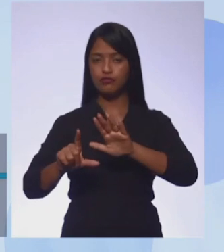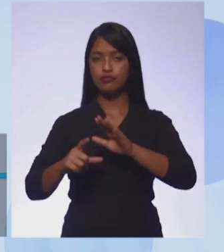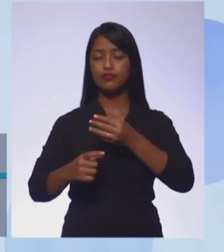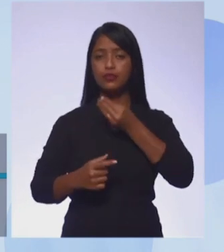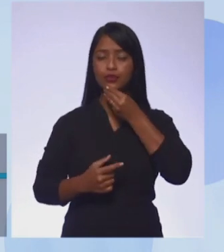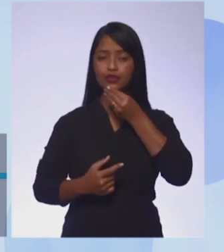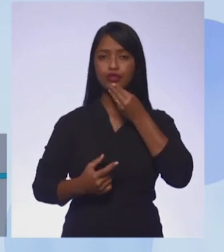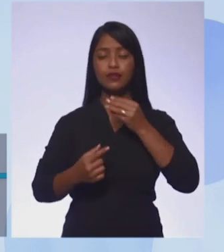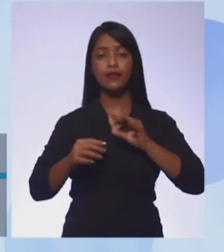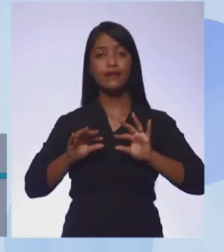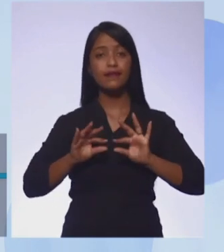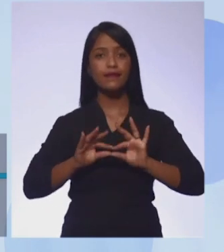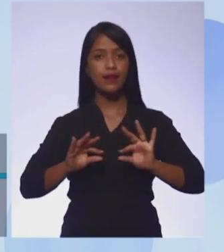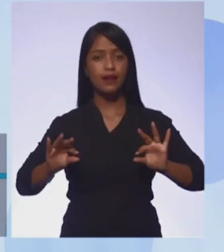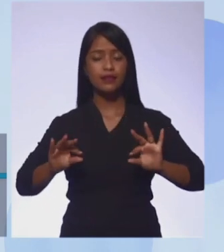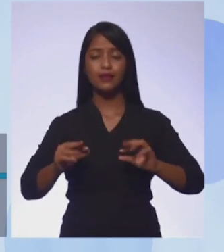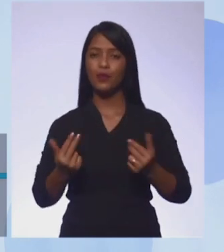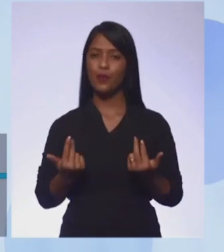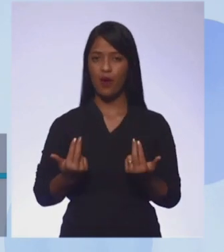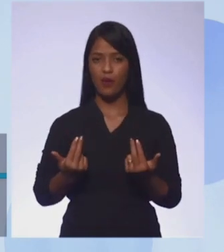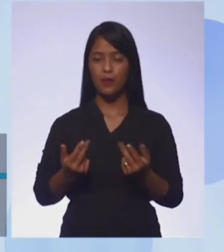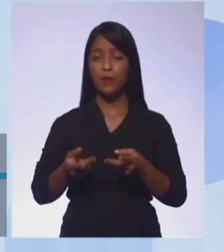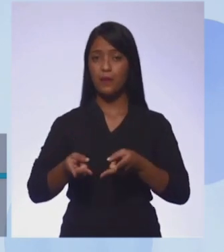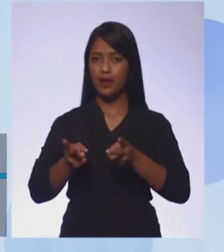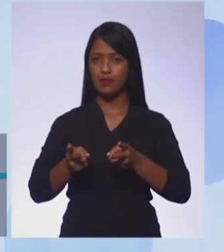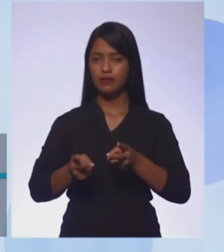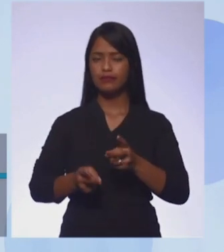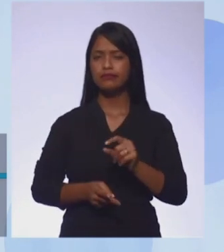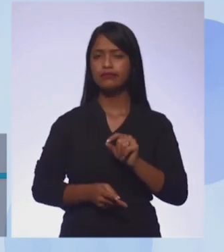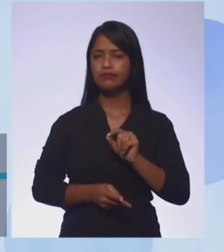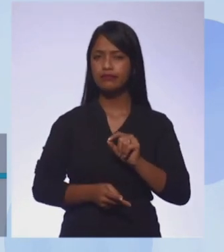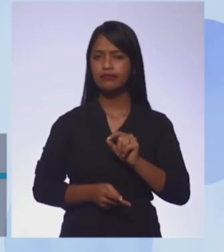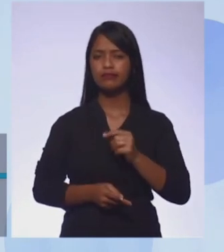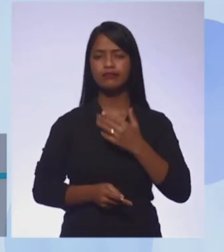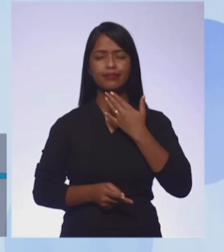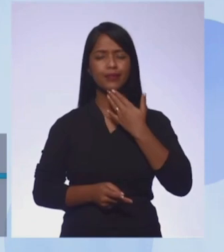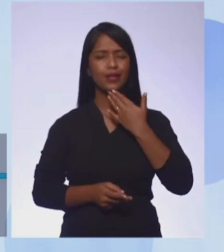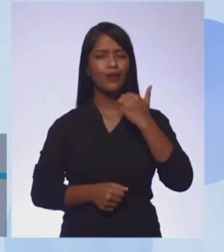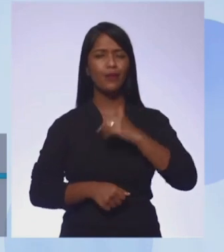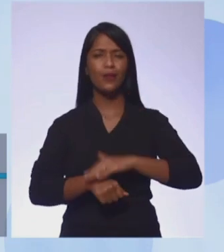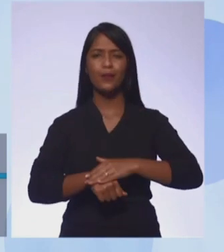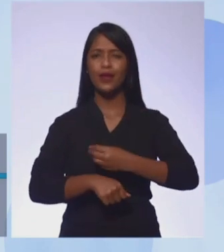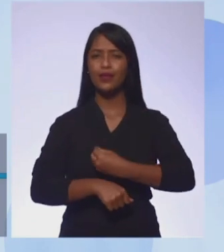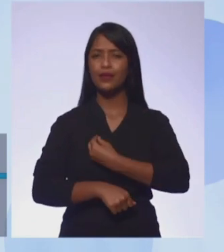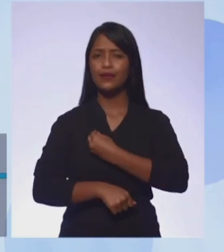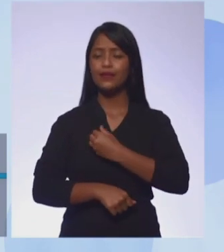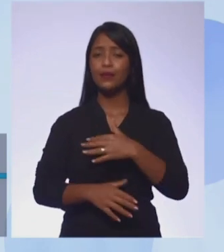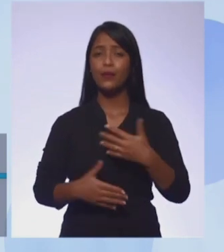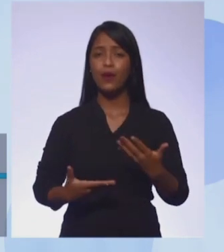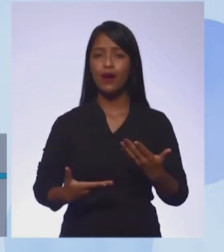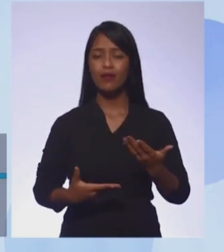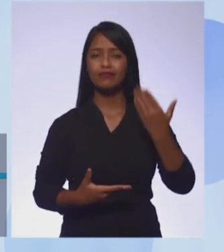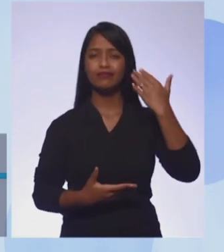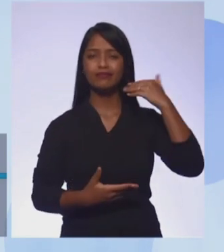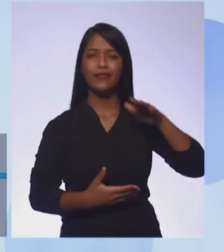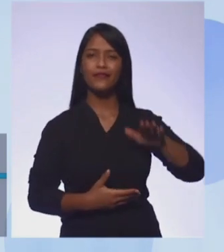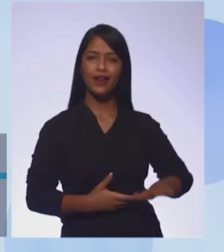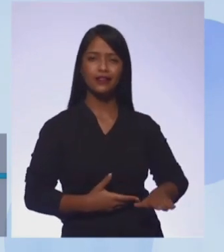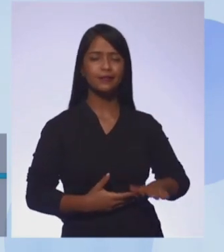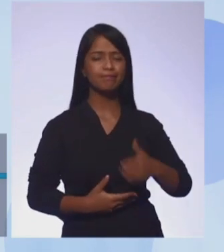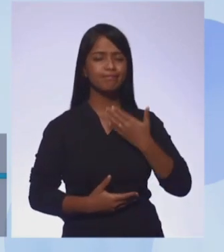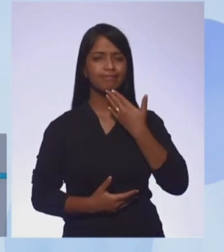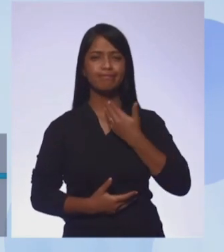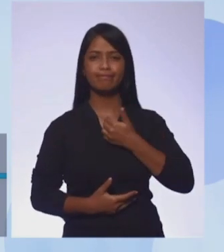uma legenda, então, a mesma. A infância é a melhor fase da vida. Então, pode voltar para mim, Marcos,